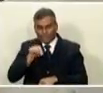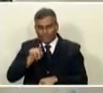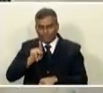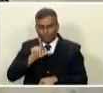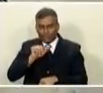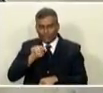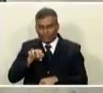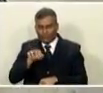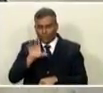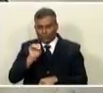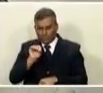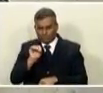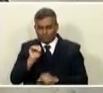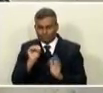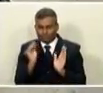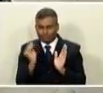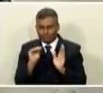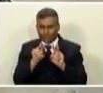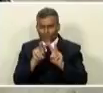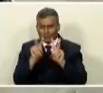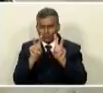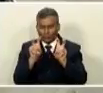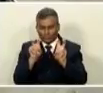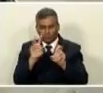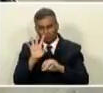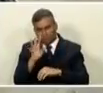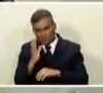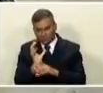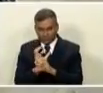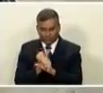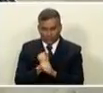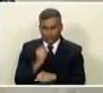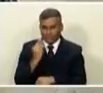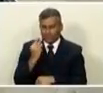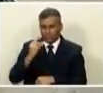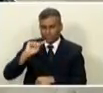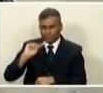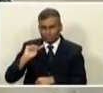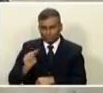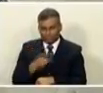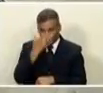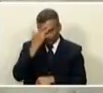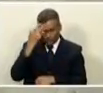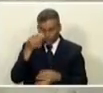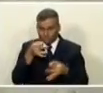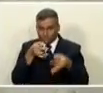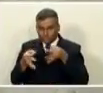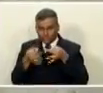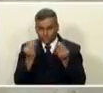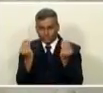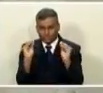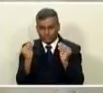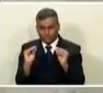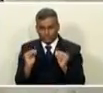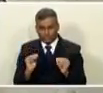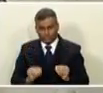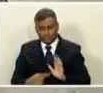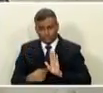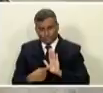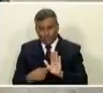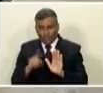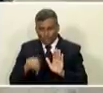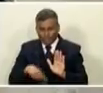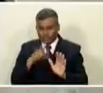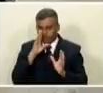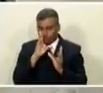de milhares, eu acho, na casa de milhares, 2 milhares, pelo menos, de ideias e propostas, né? Então, eu acho que é um